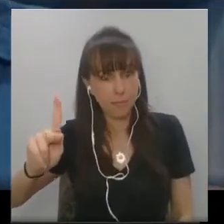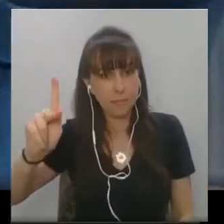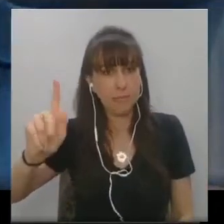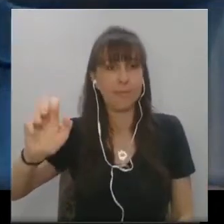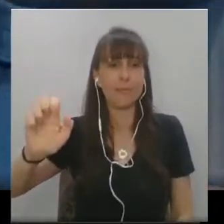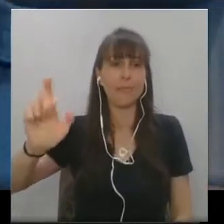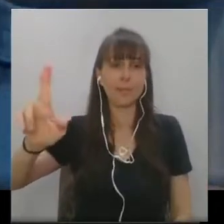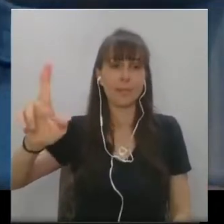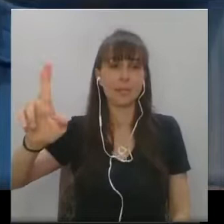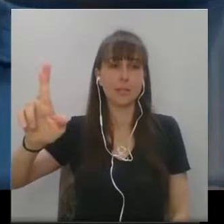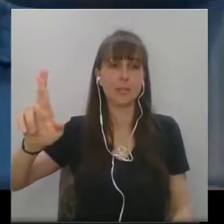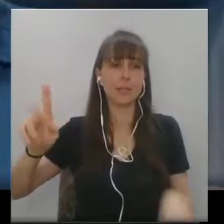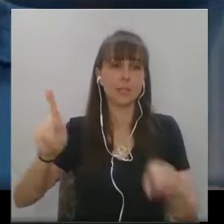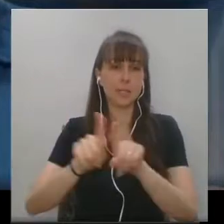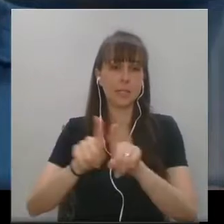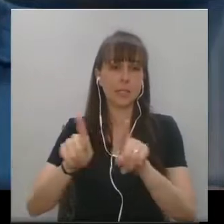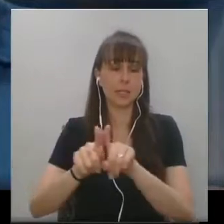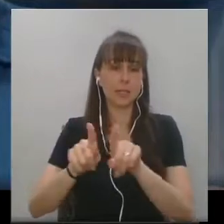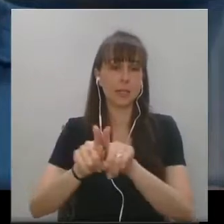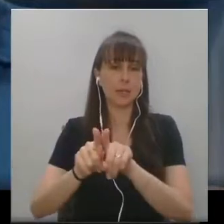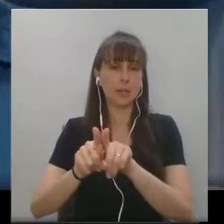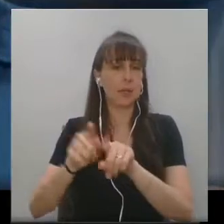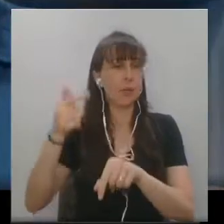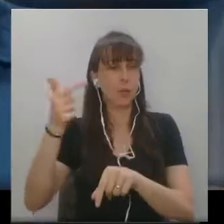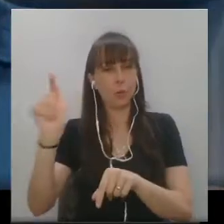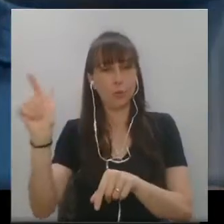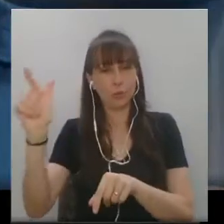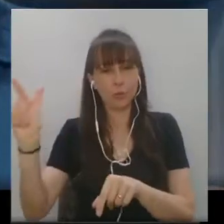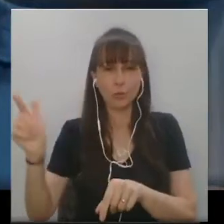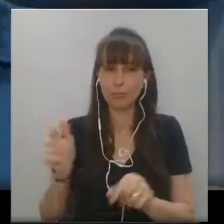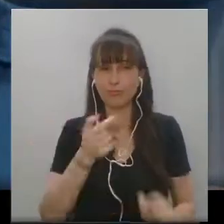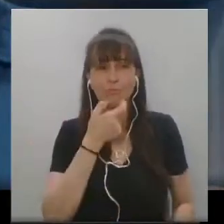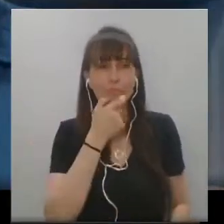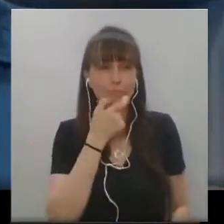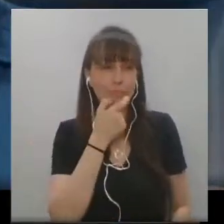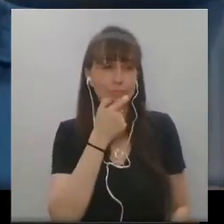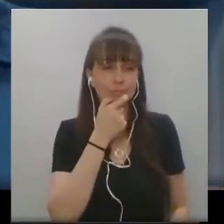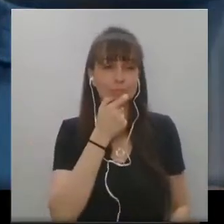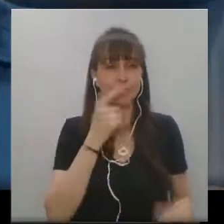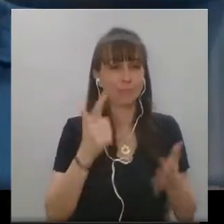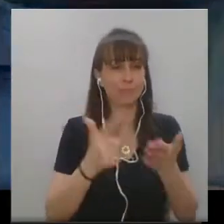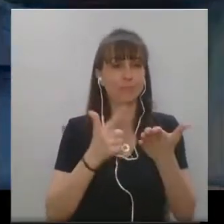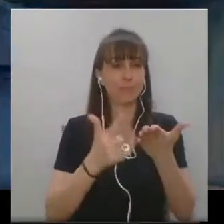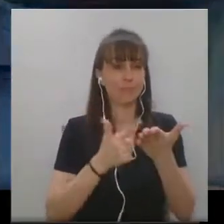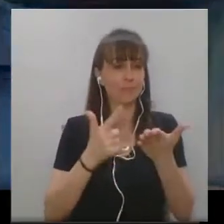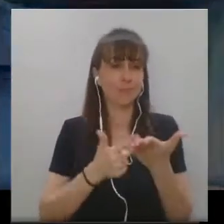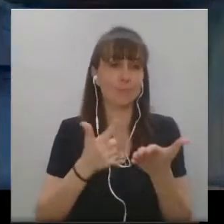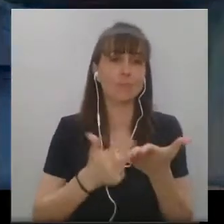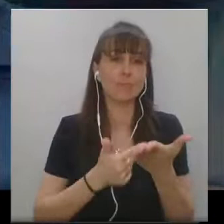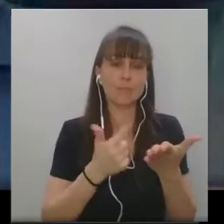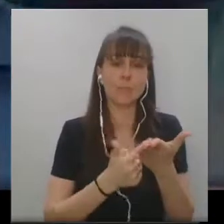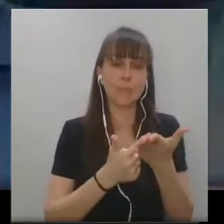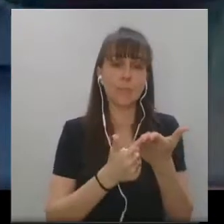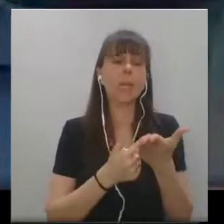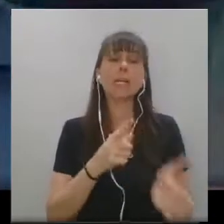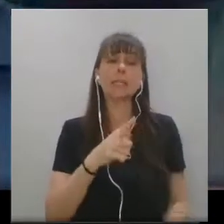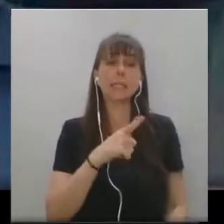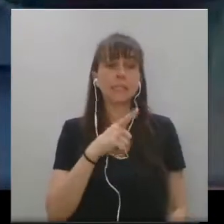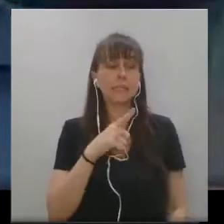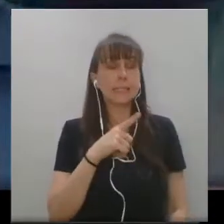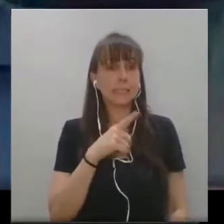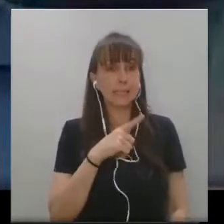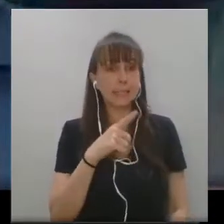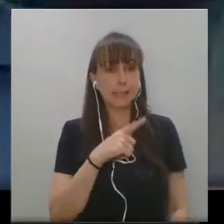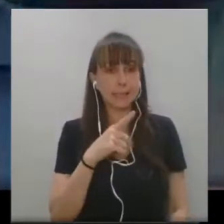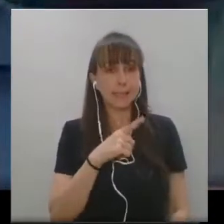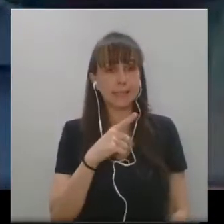Fausto, e Dostoiévski, né, o Crime e Castigo e outros, né, Irmãos Karamazovski. Então veja que existem